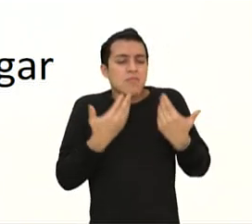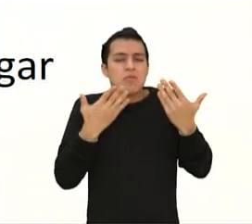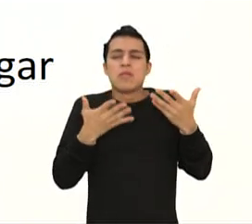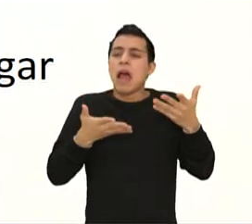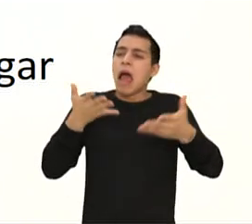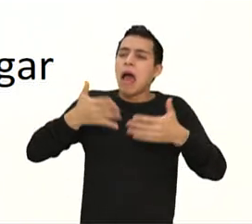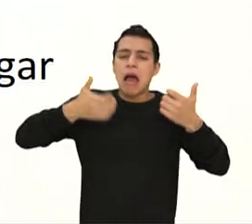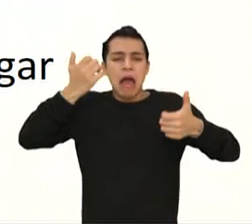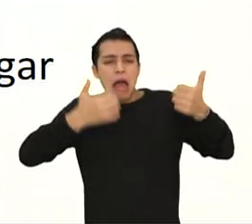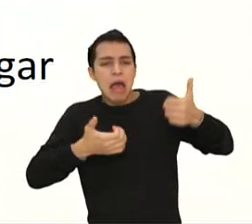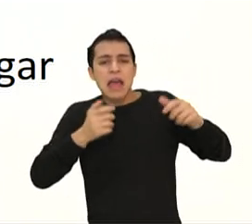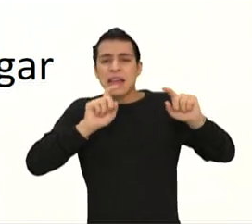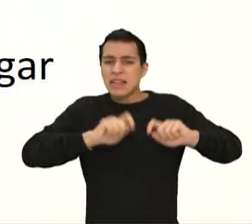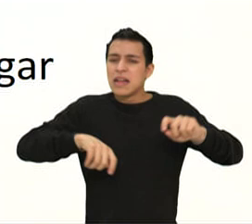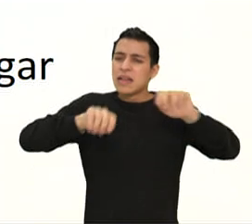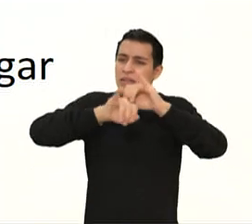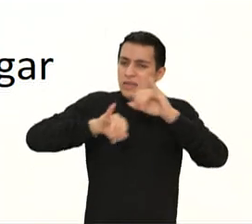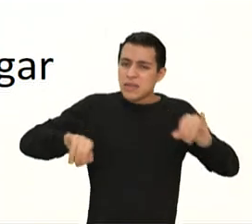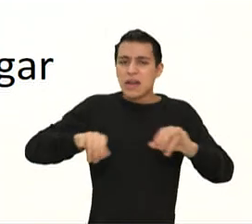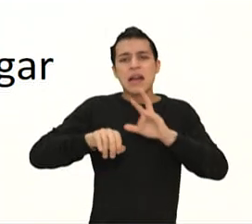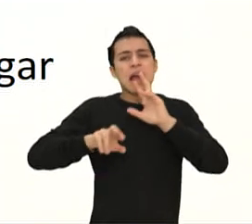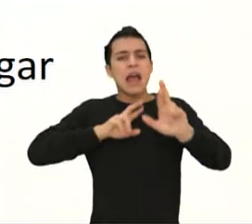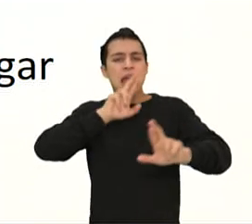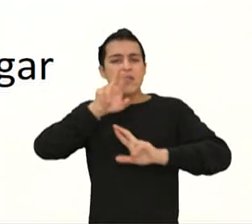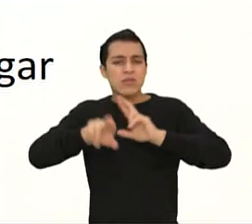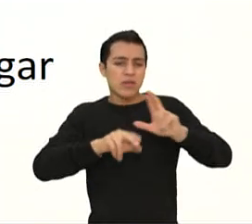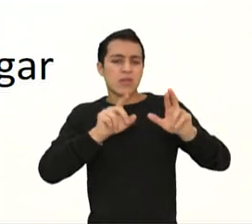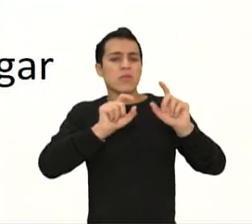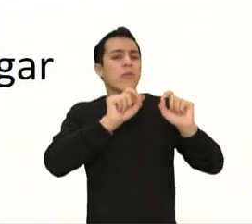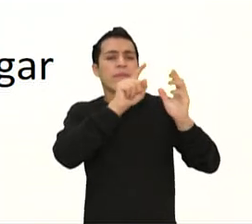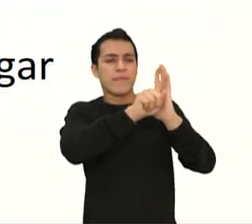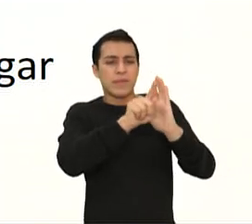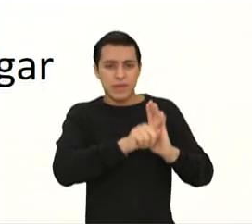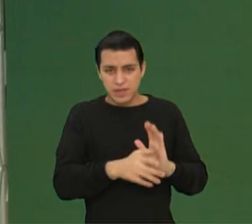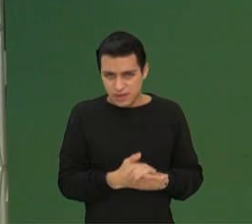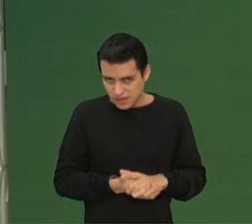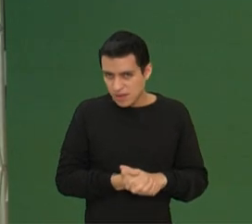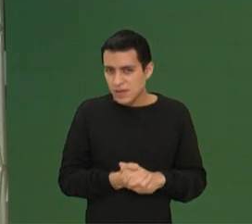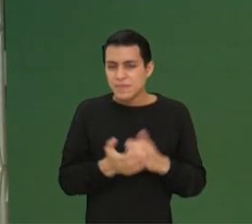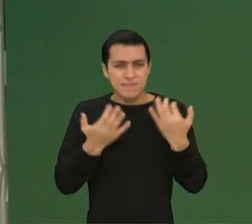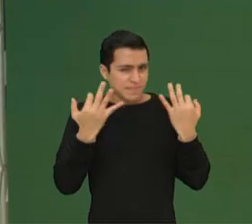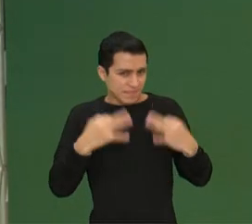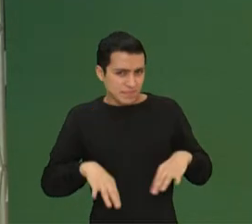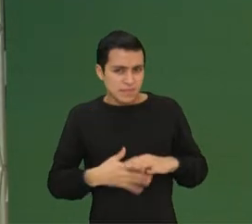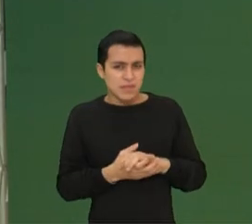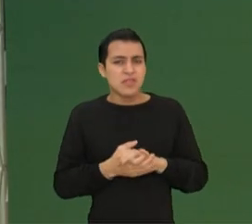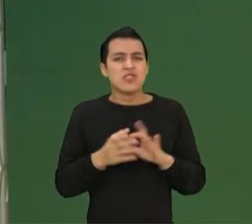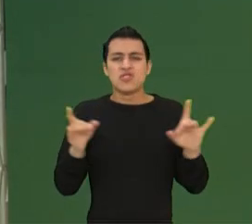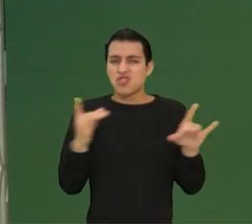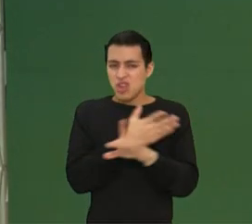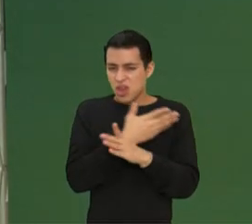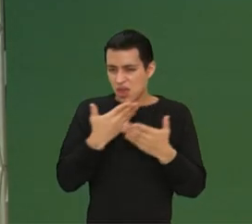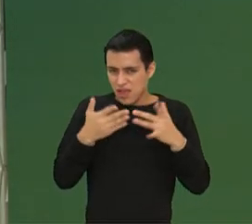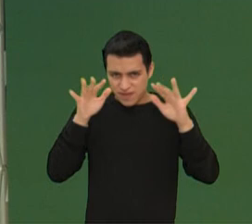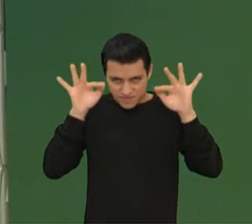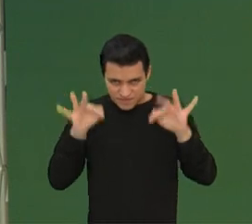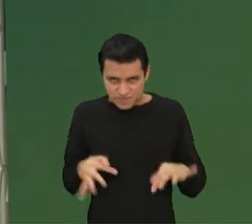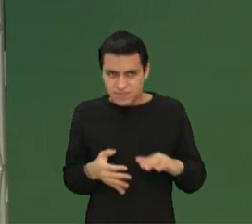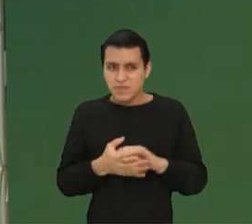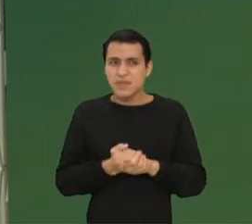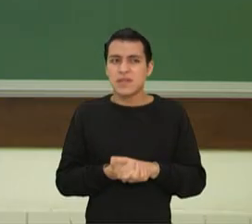oral, possibilidade para divulgar os resultados da enquete. Certo? Chegamos ao fim da nossa aula.